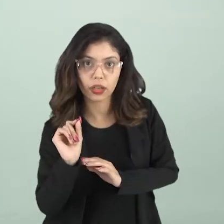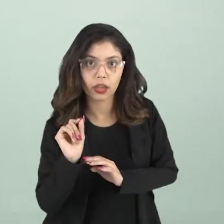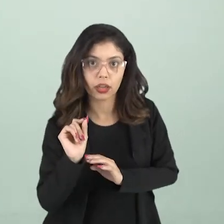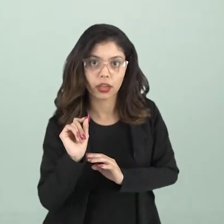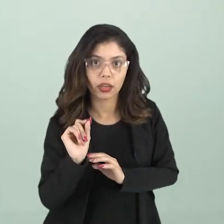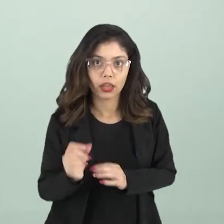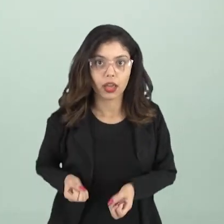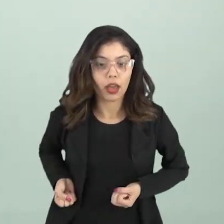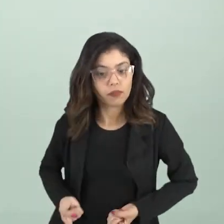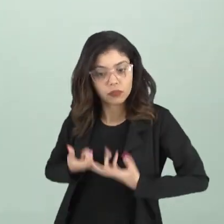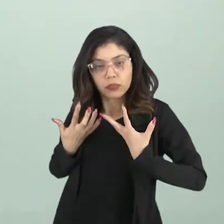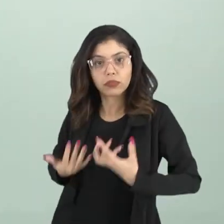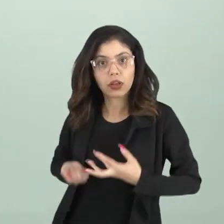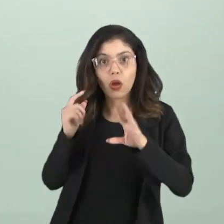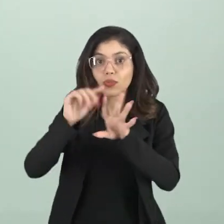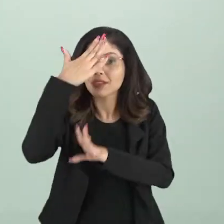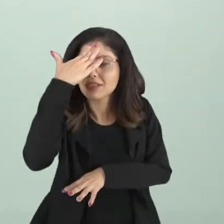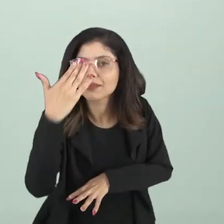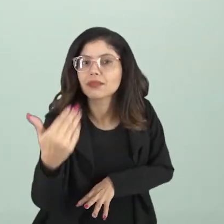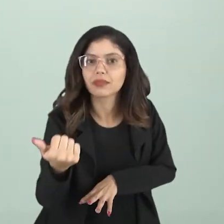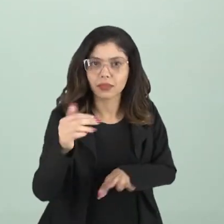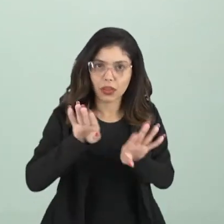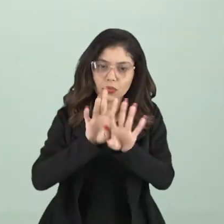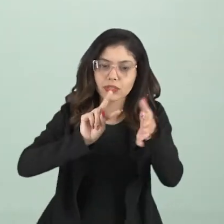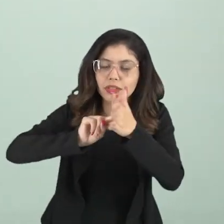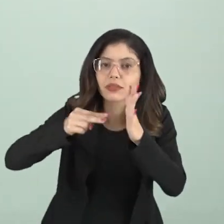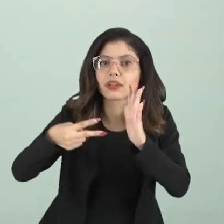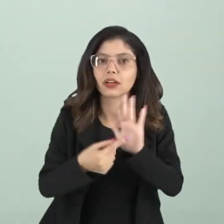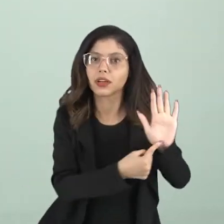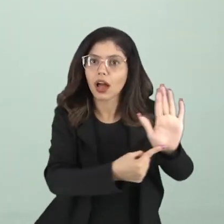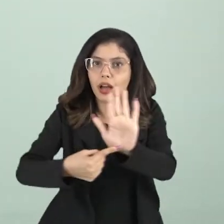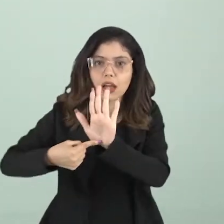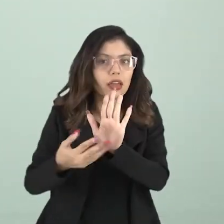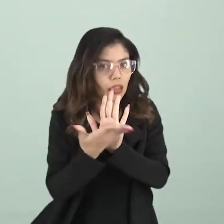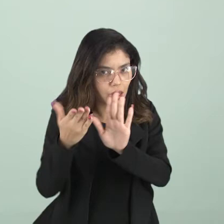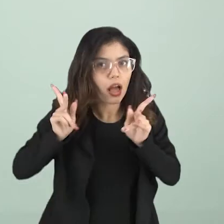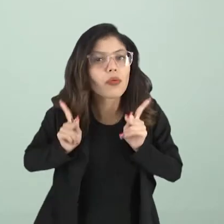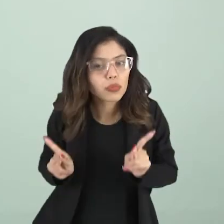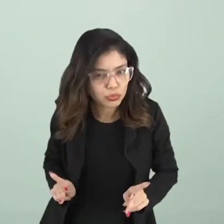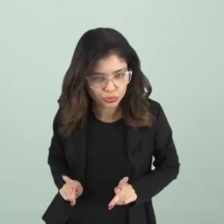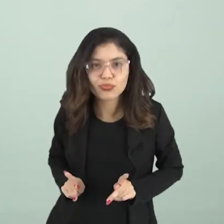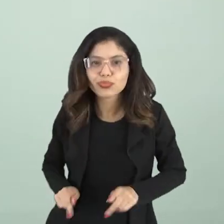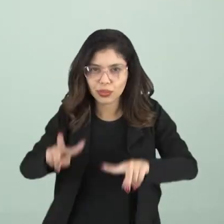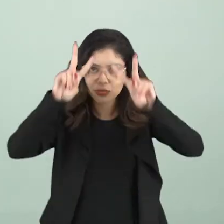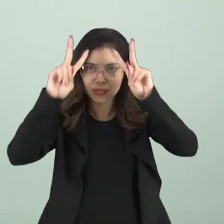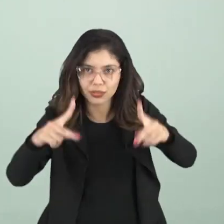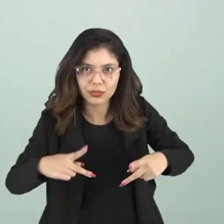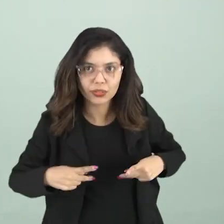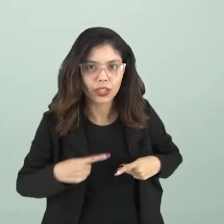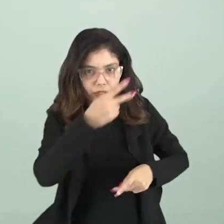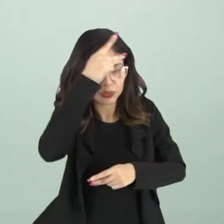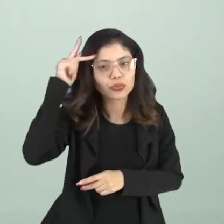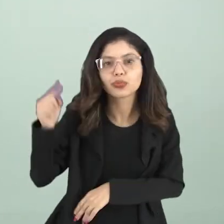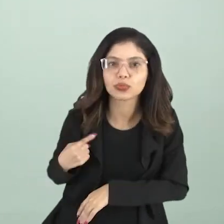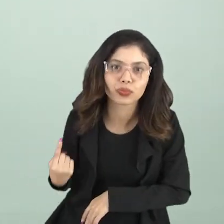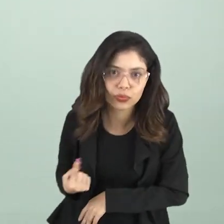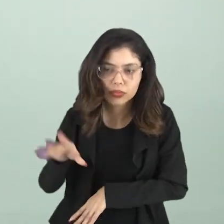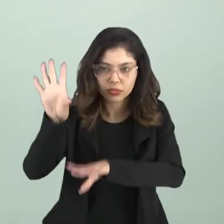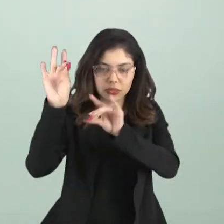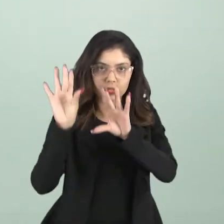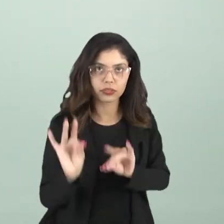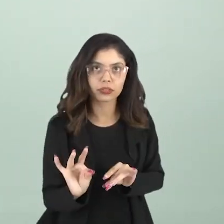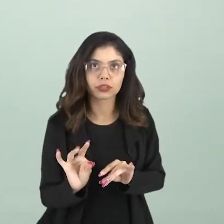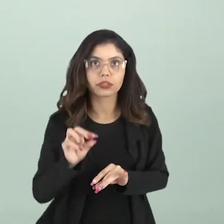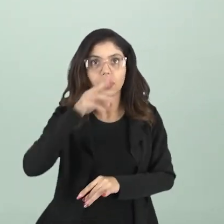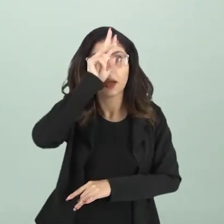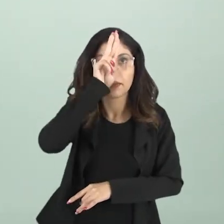a motivação, o significado que é atribuído ao comportamento no caso dos indivíduos.